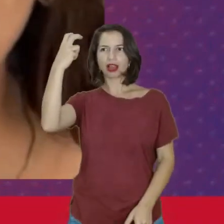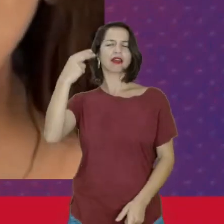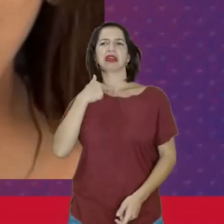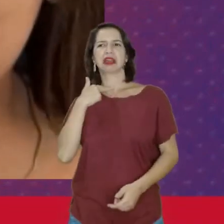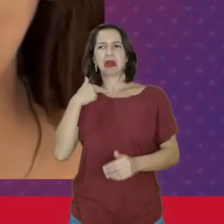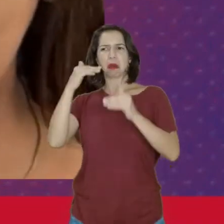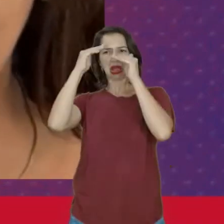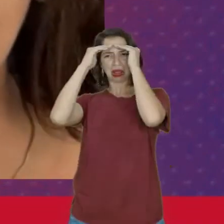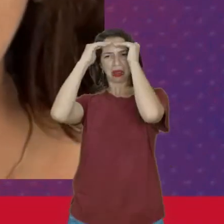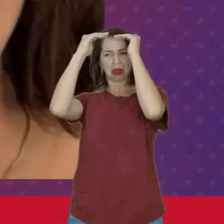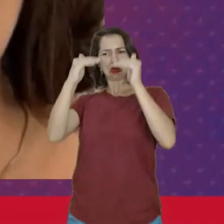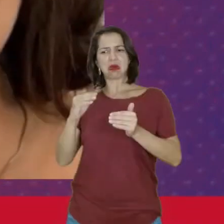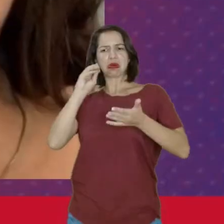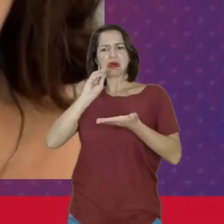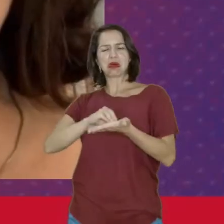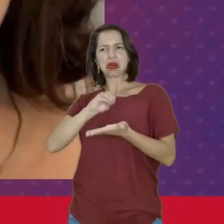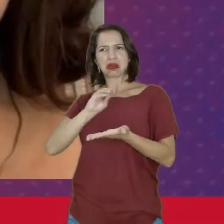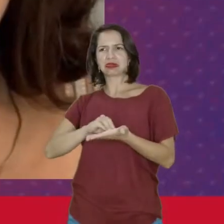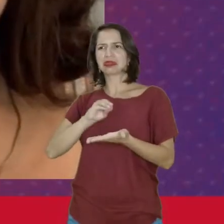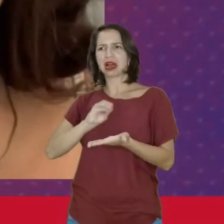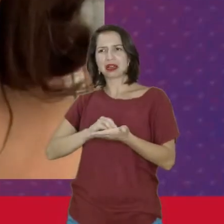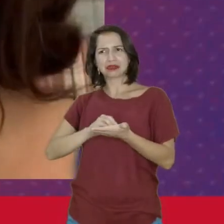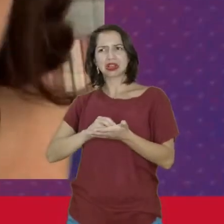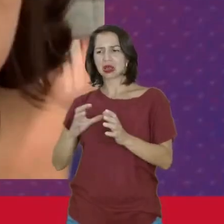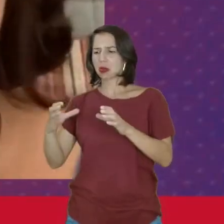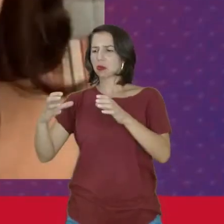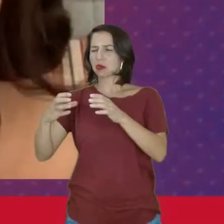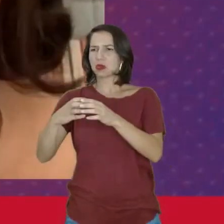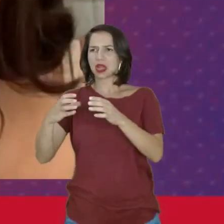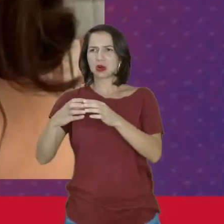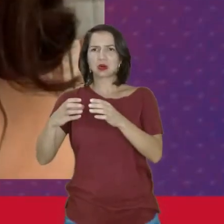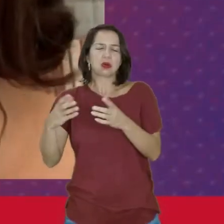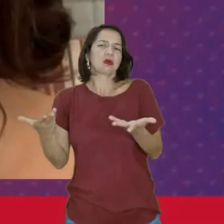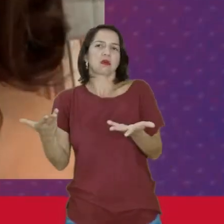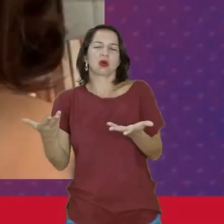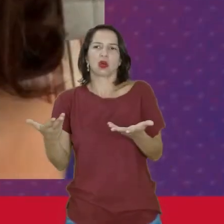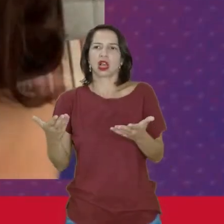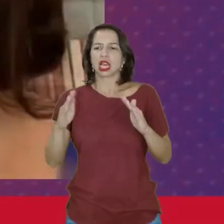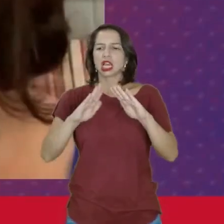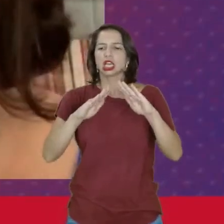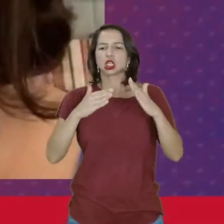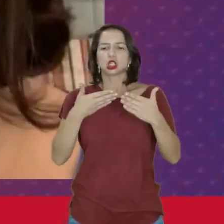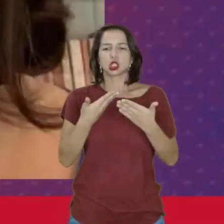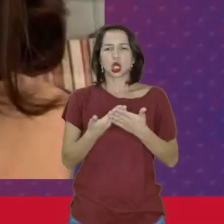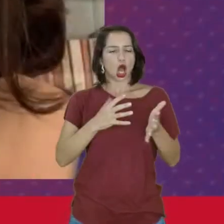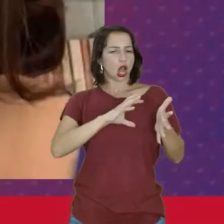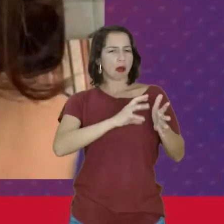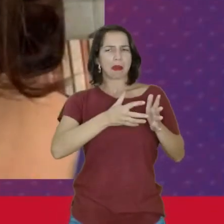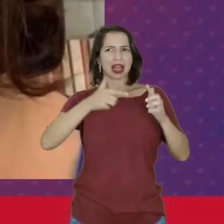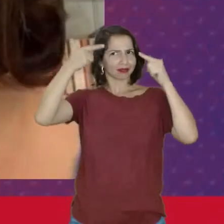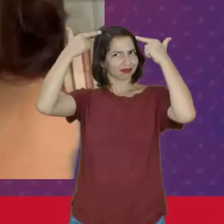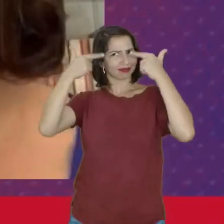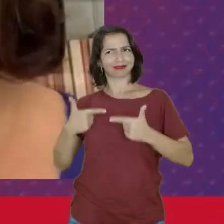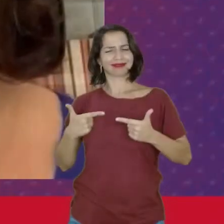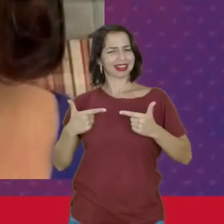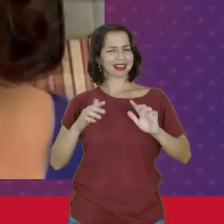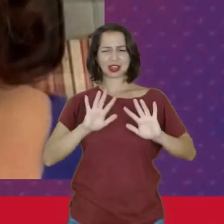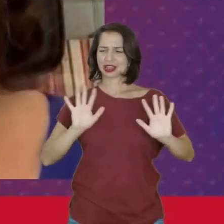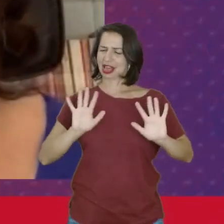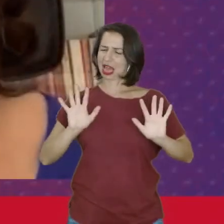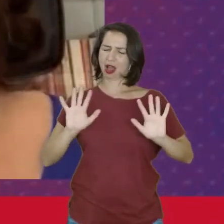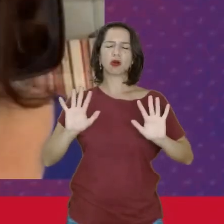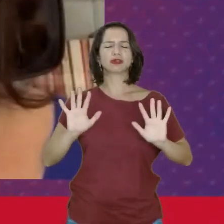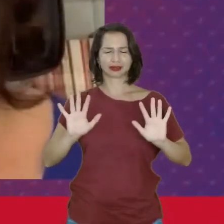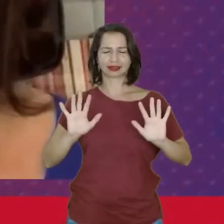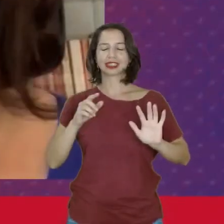sem partido, por exemplo. Então, é preciso que a gente defenda os professores, defenda a escola pública e não